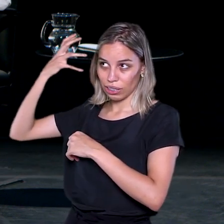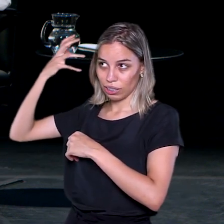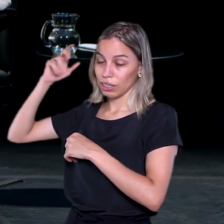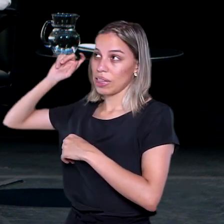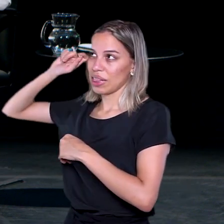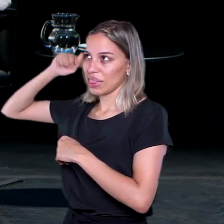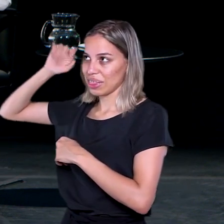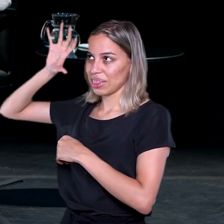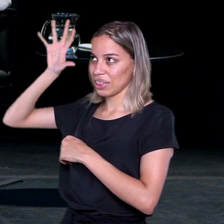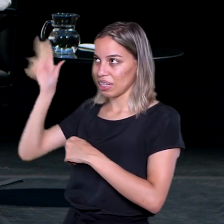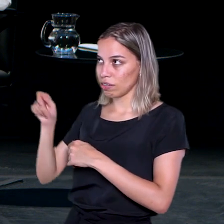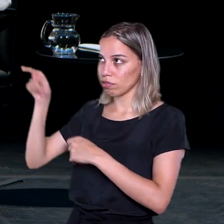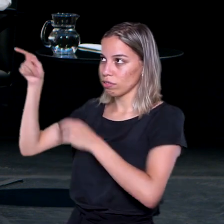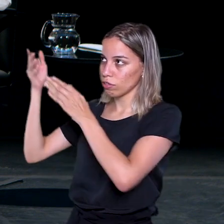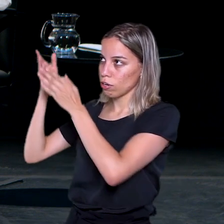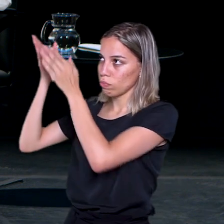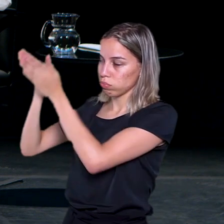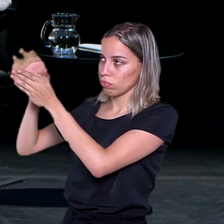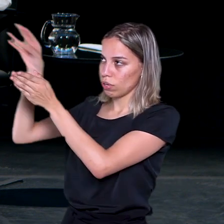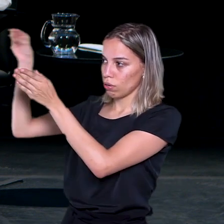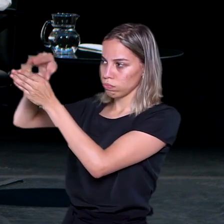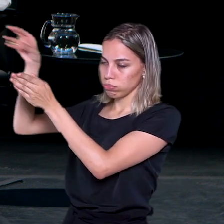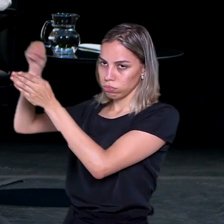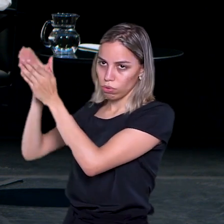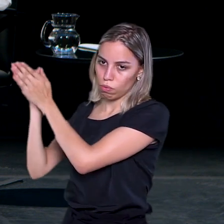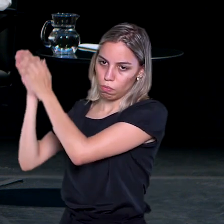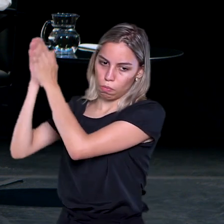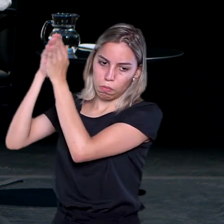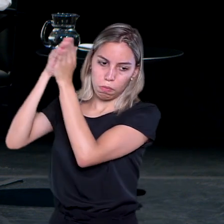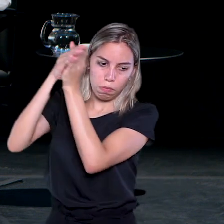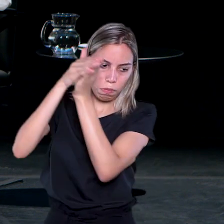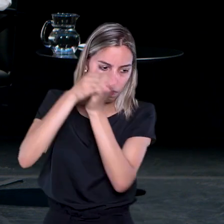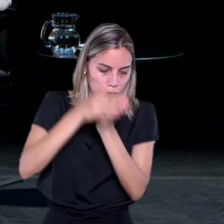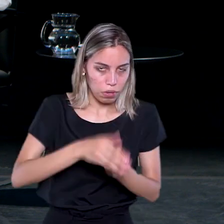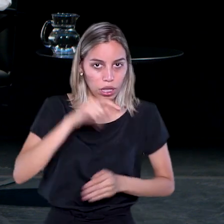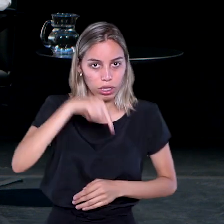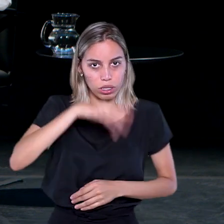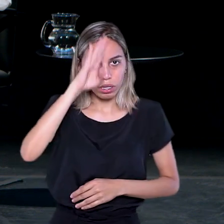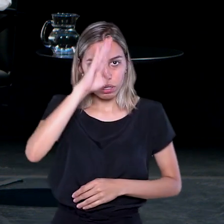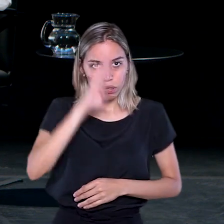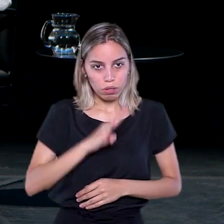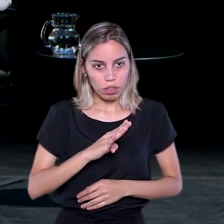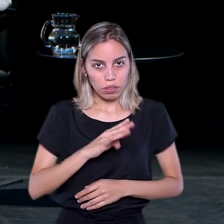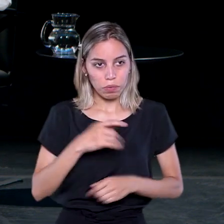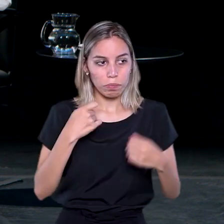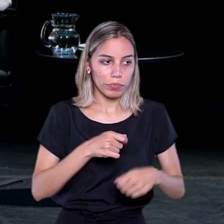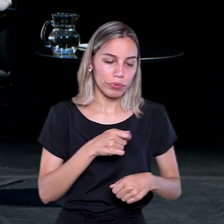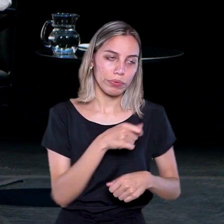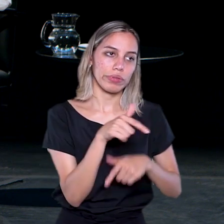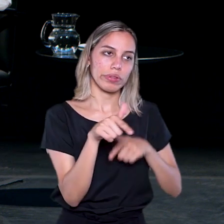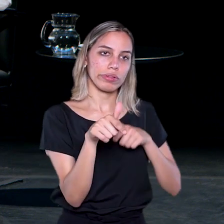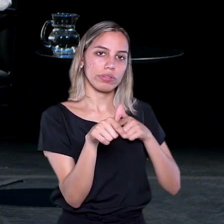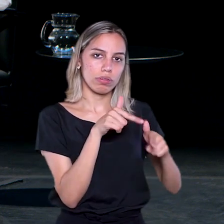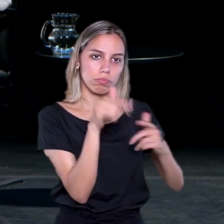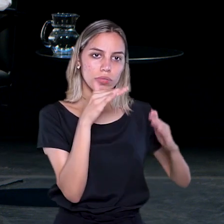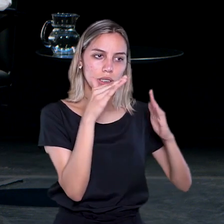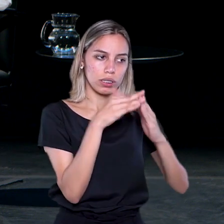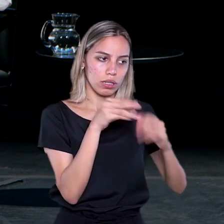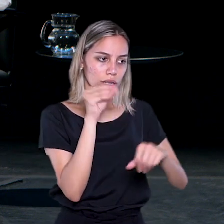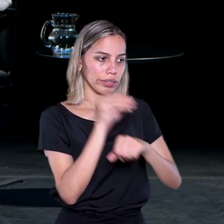senzalas, entraram nas casas grandes, forçadas também como mucamas, como prendas domésticas, né, amas de